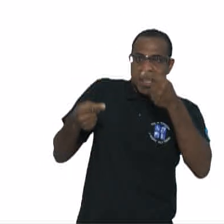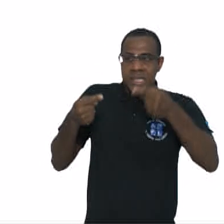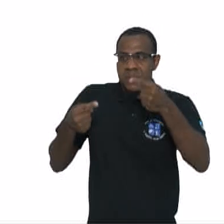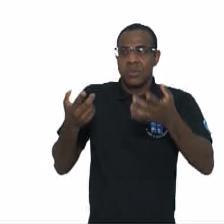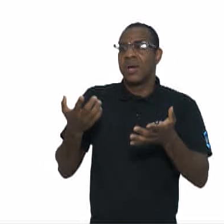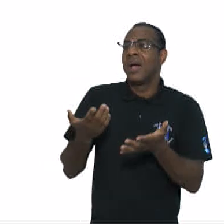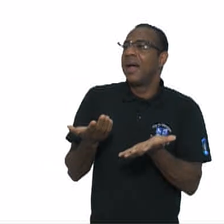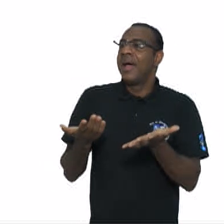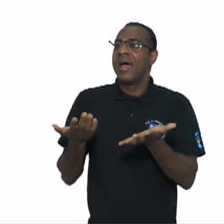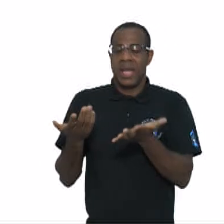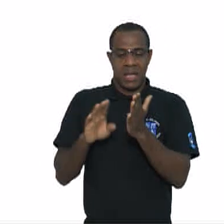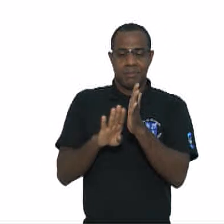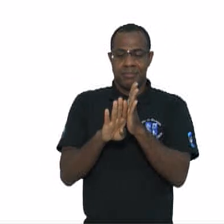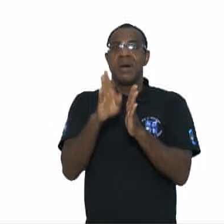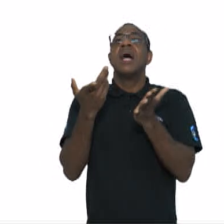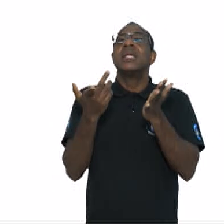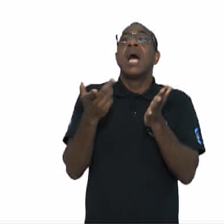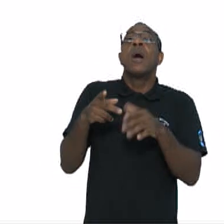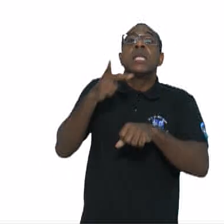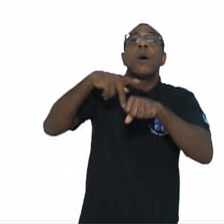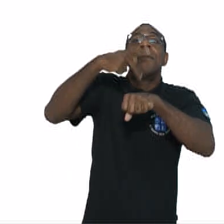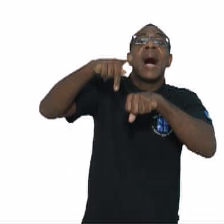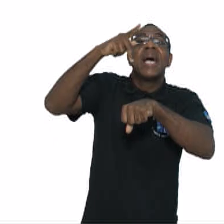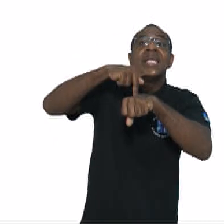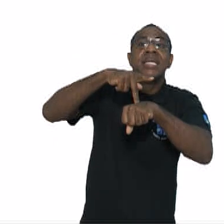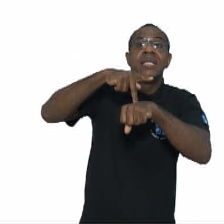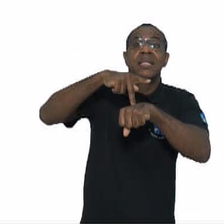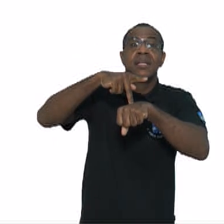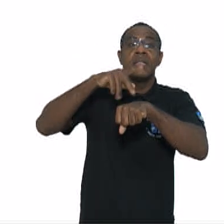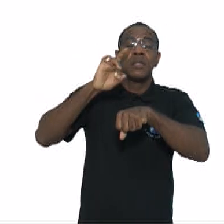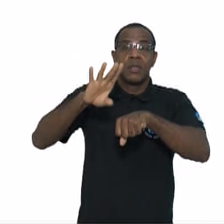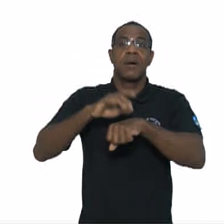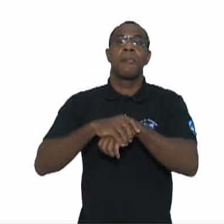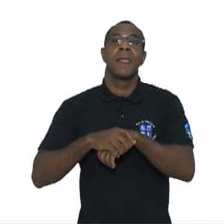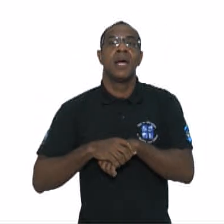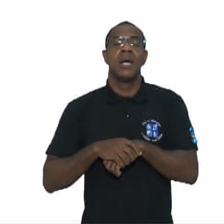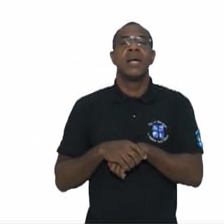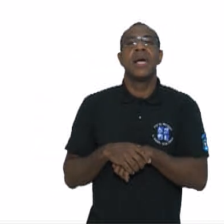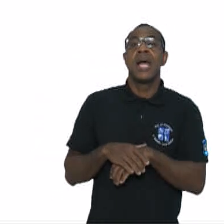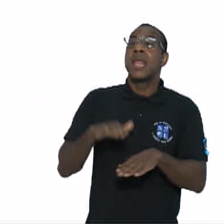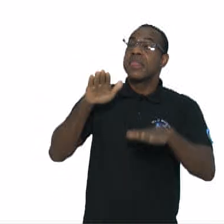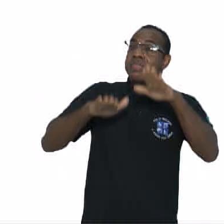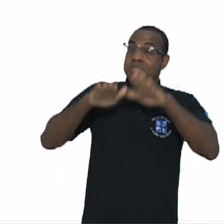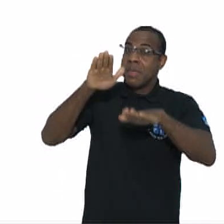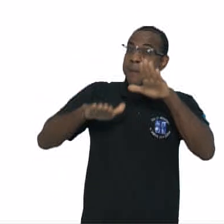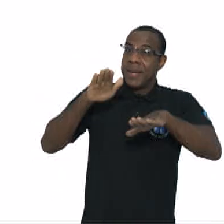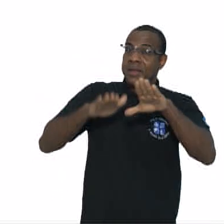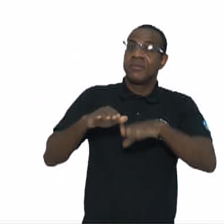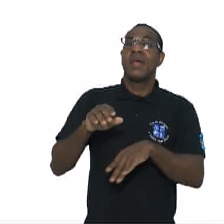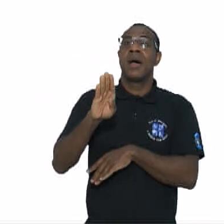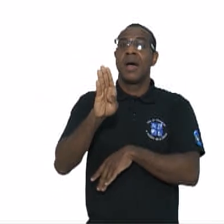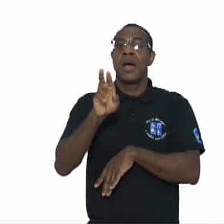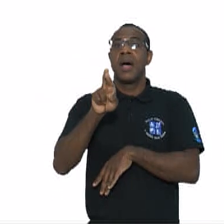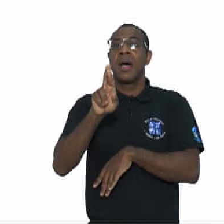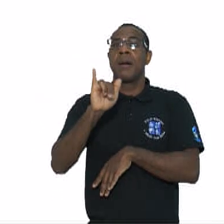né, que são países autônomos, aquilo que a gente já falou, mas dependentes da coroa britânica, né,